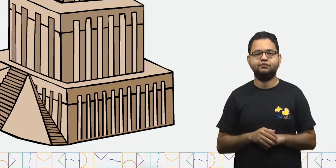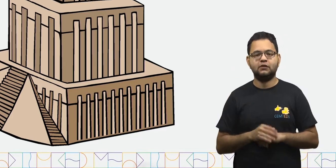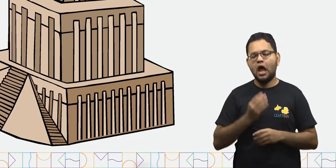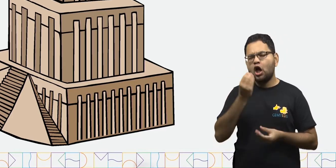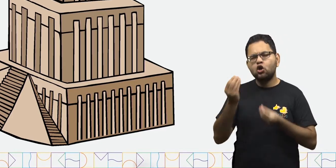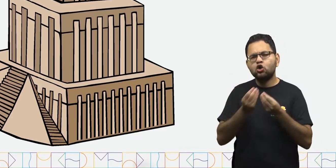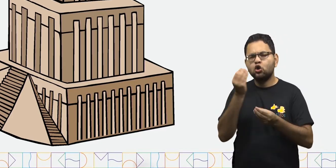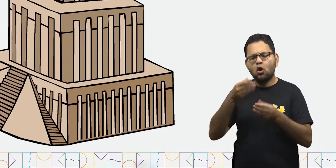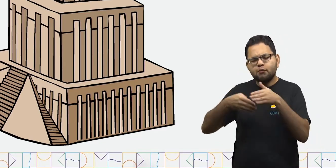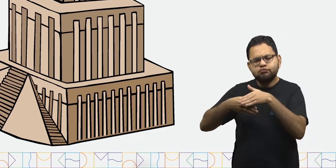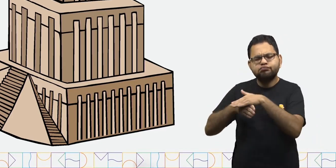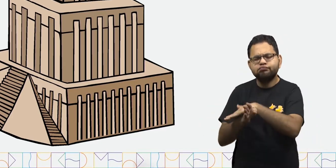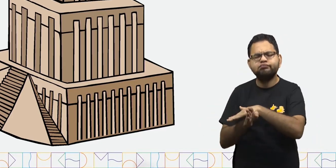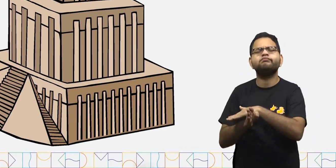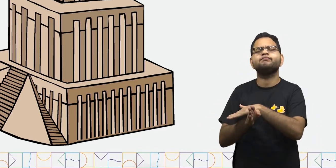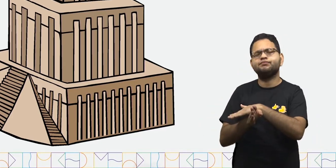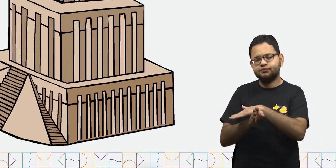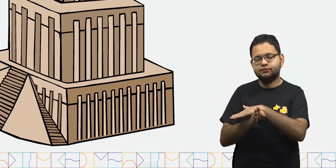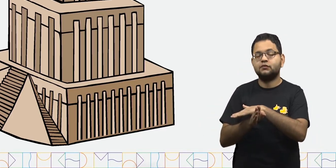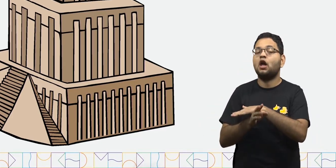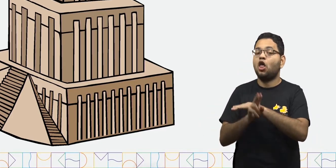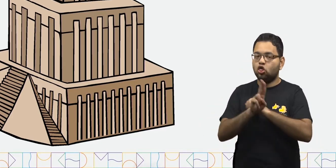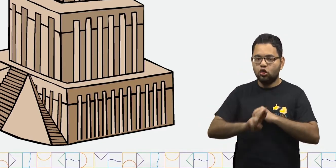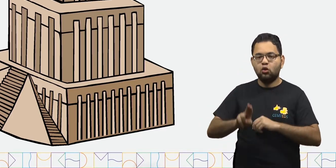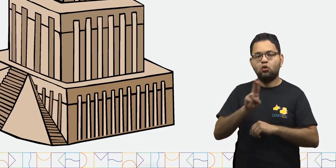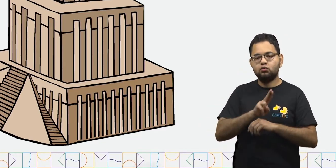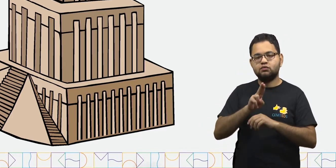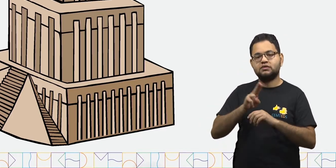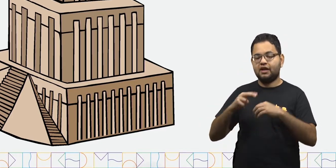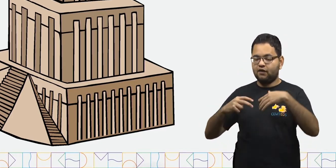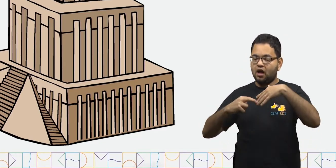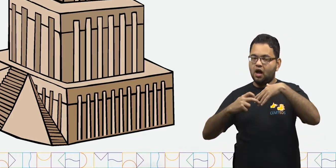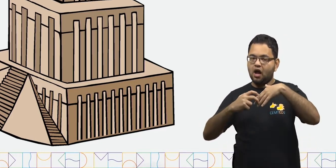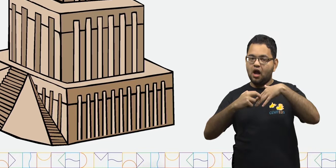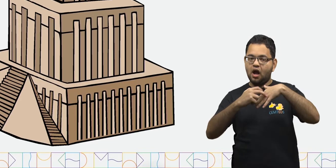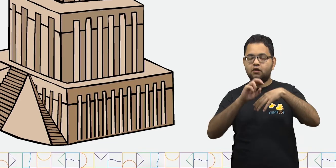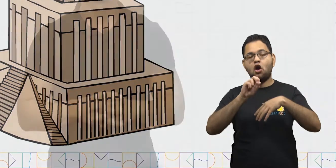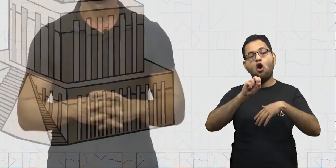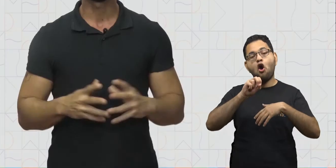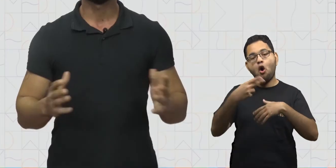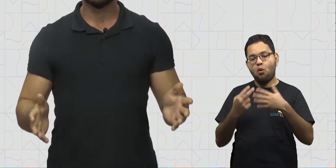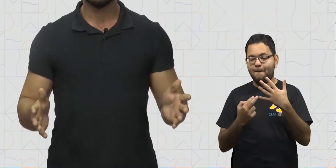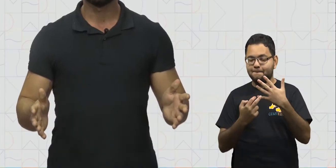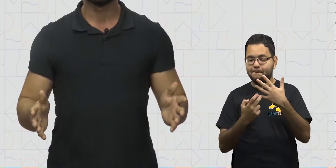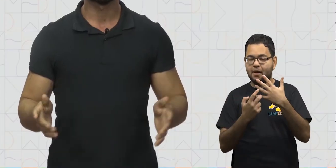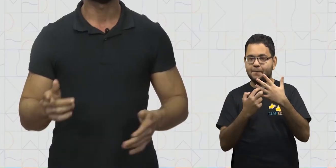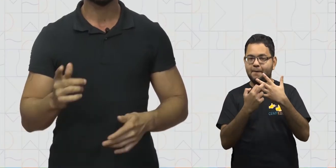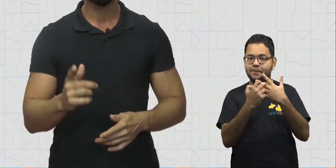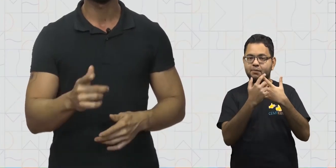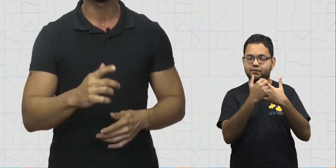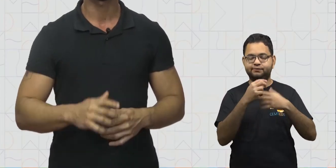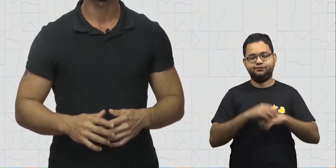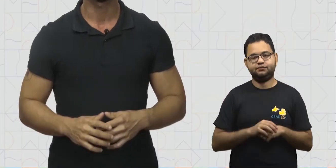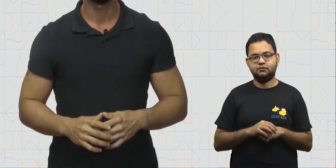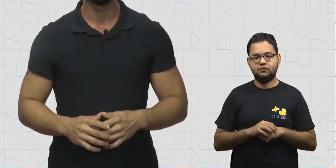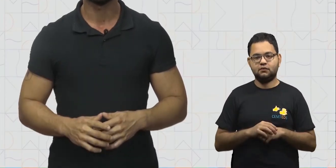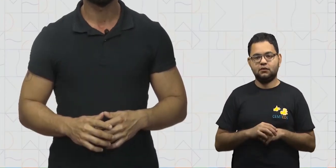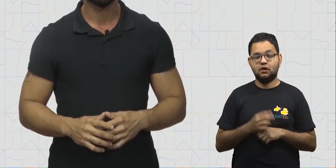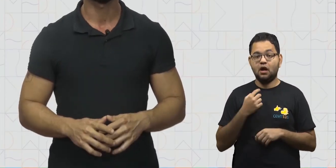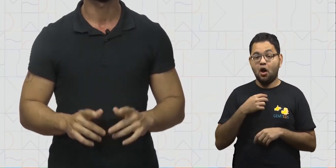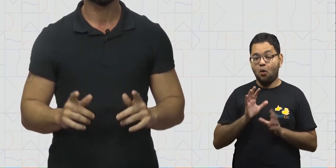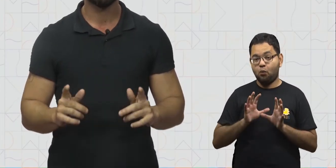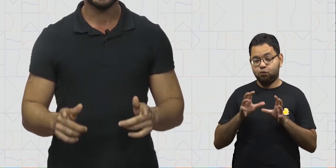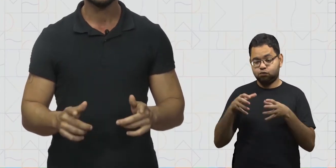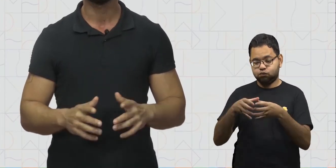ao templo, no topo do zigurate, era feito por rampas ou escadarias. Os egípcios também tiveram uma